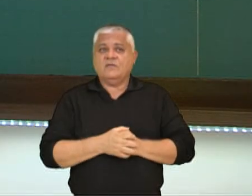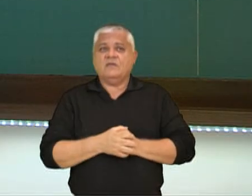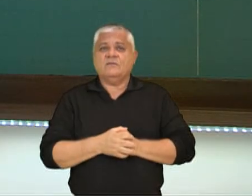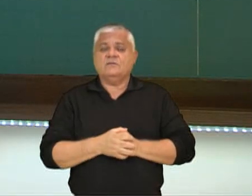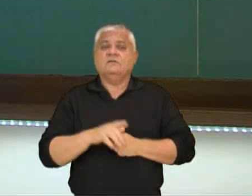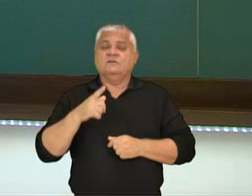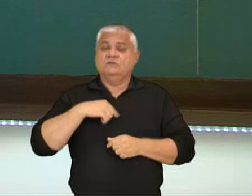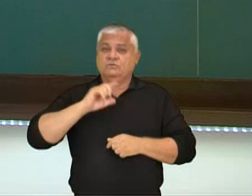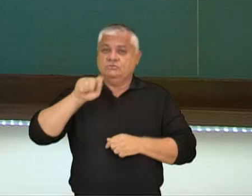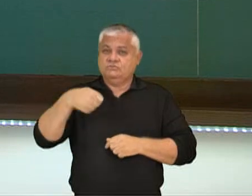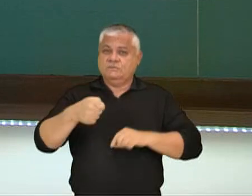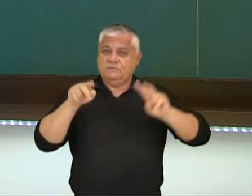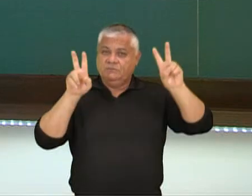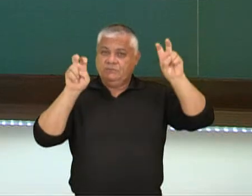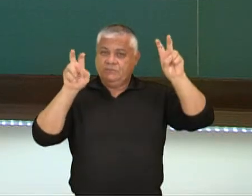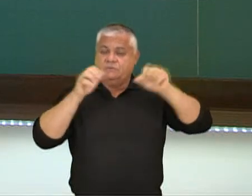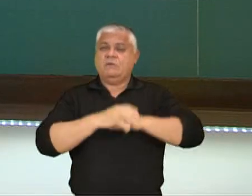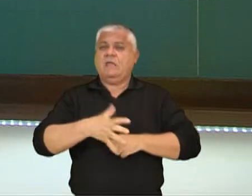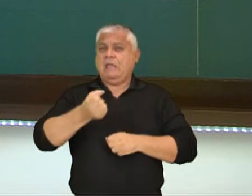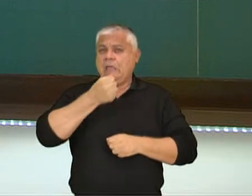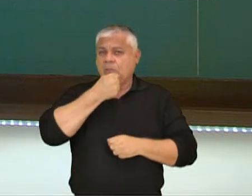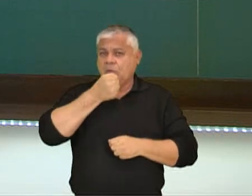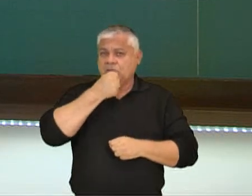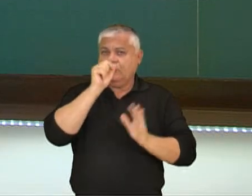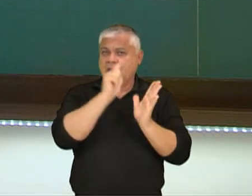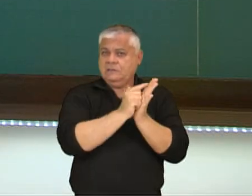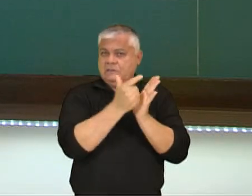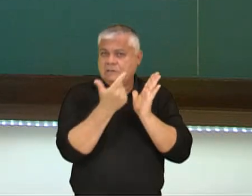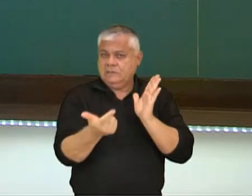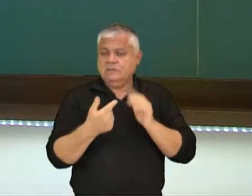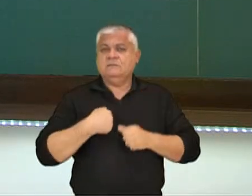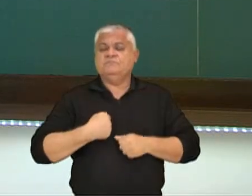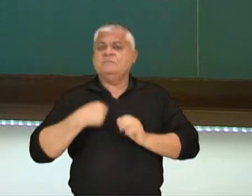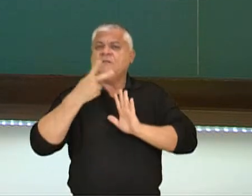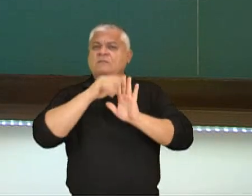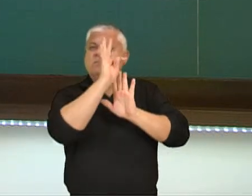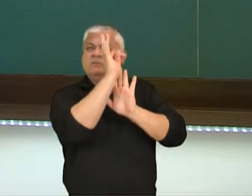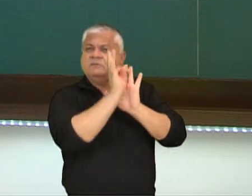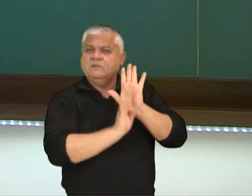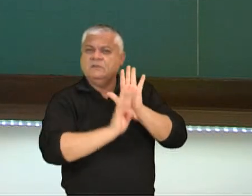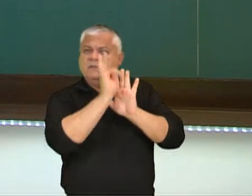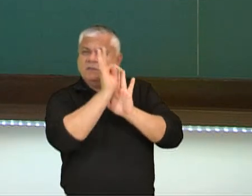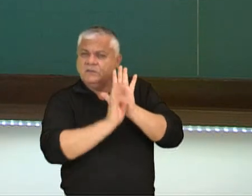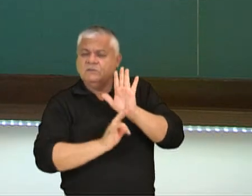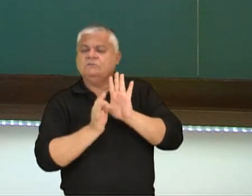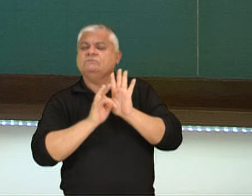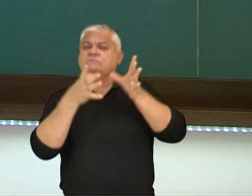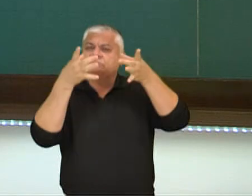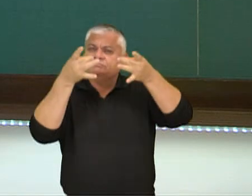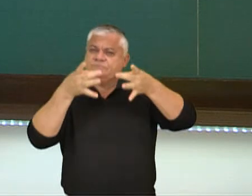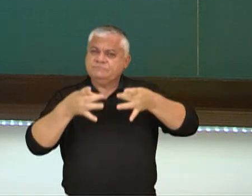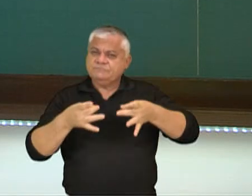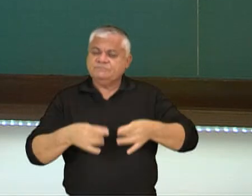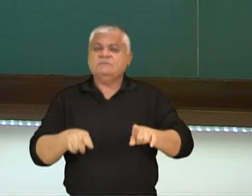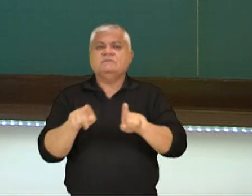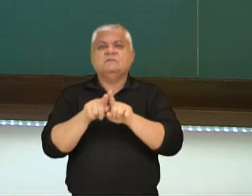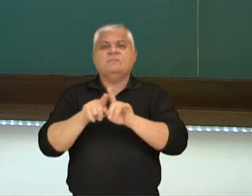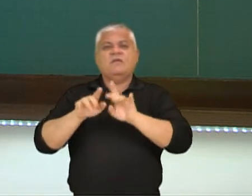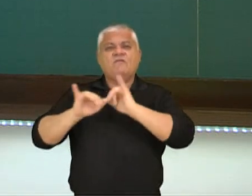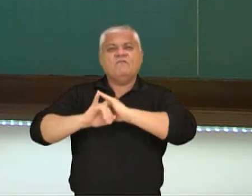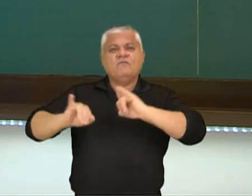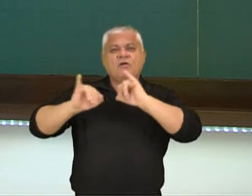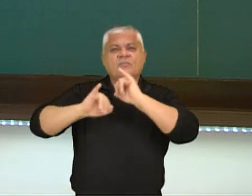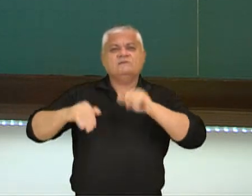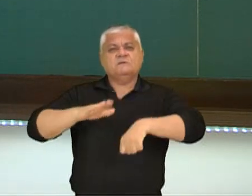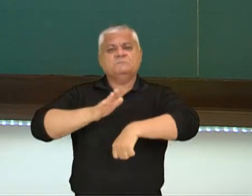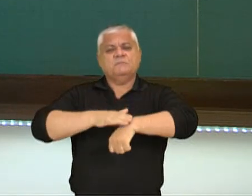Nessa aula estudamos o gênero reportagem, lemos trechos que a exemplificam e analisamos as informações